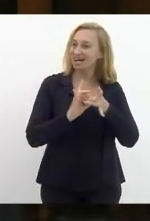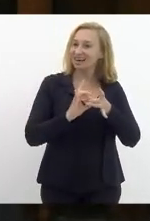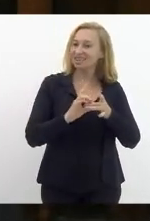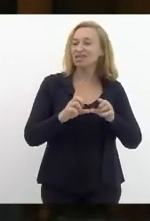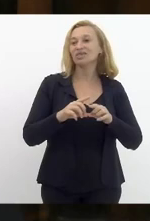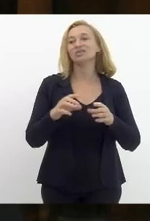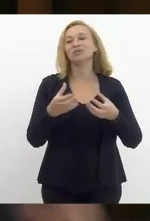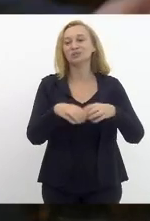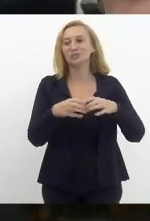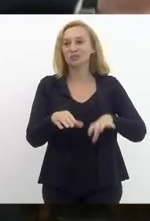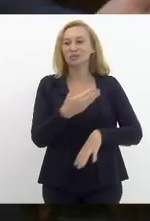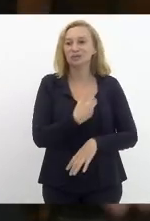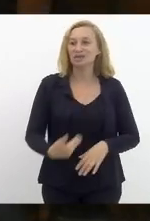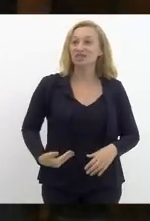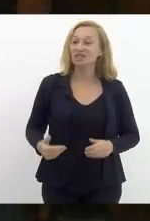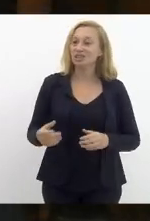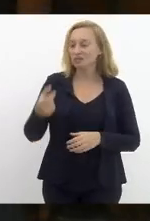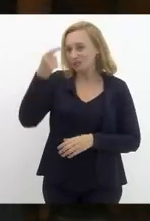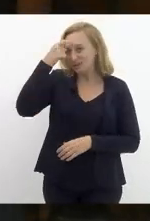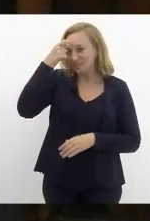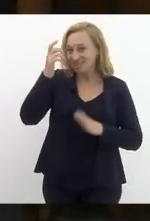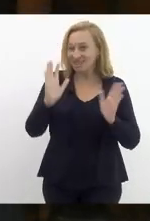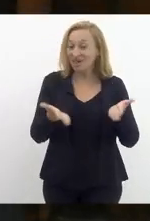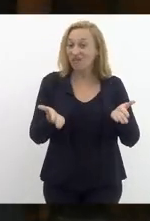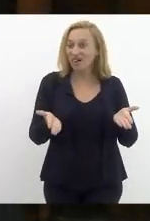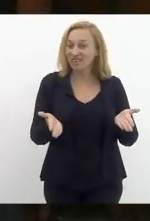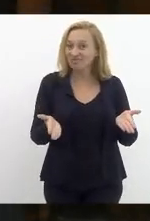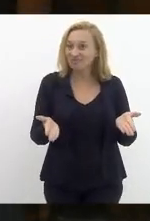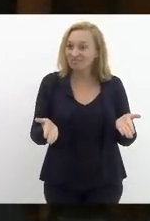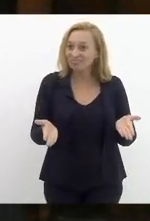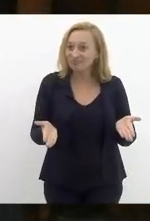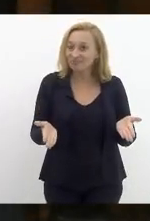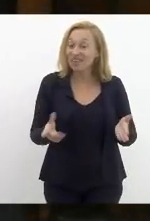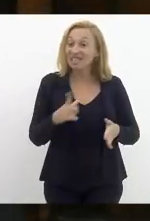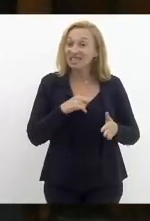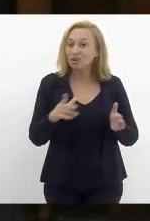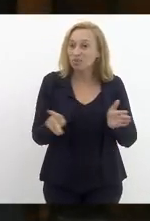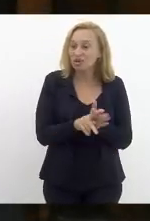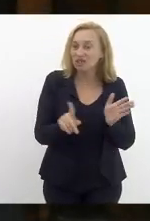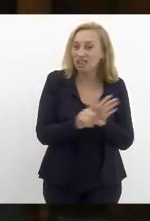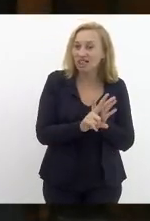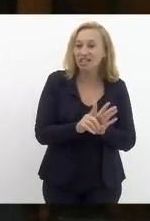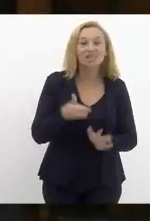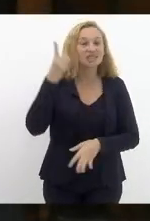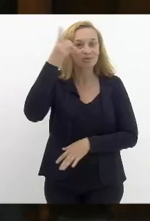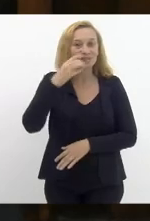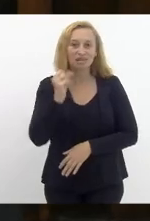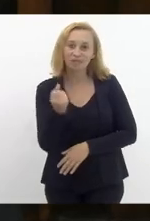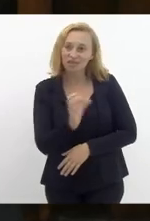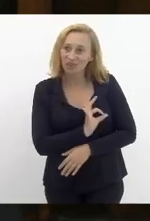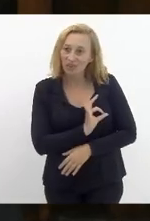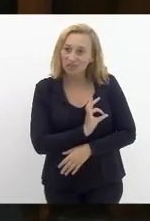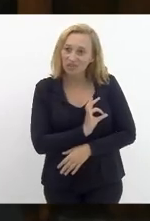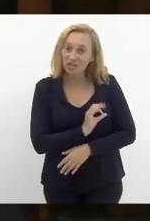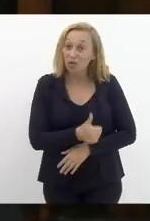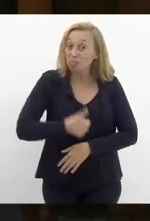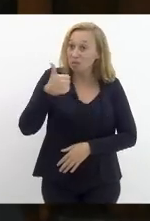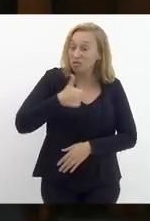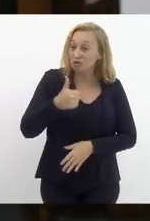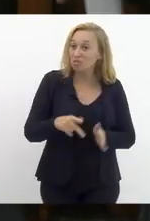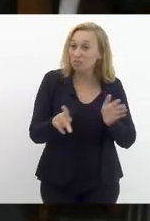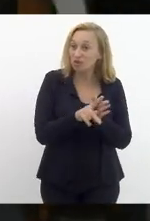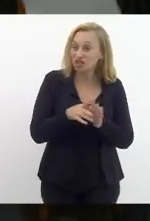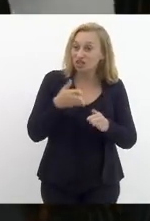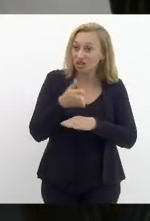público, a gente chegou em consenso aqui agora do seguinte. Existe um projeto de lei da deputada Marta Rocha, que foi o primeiro projeto que